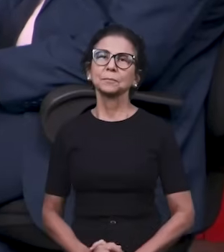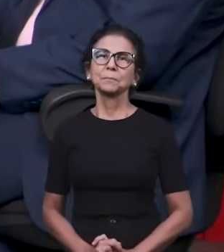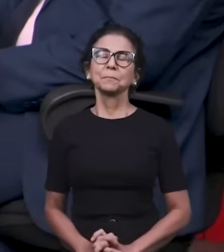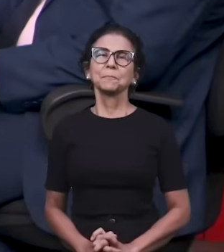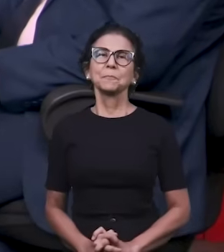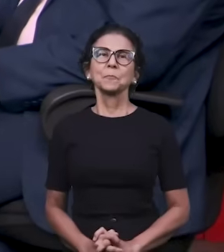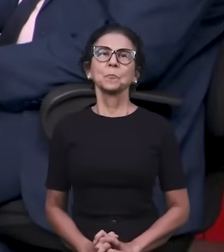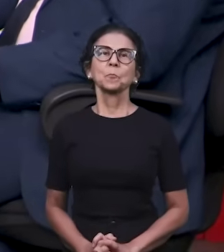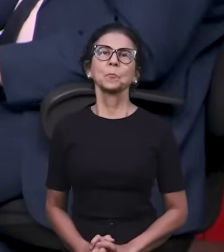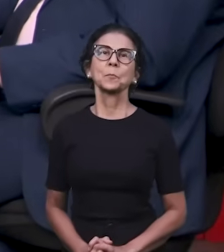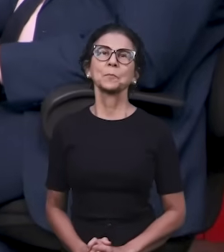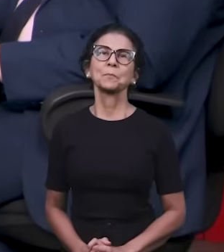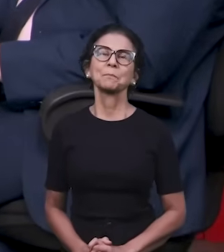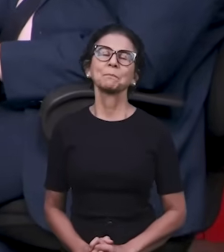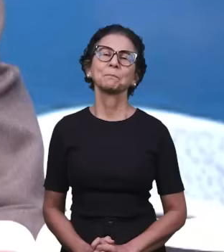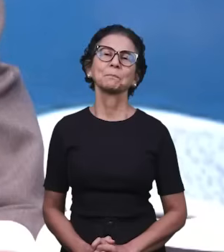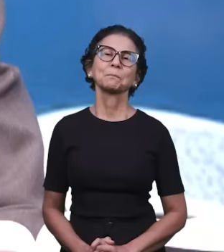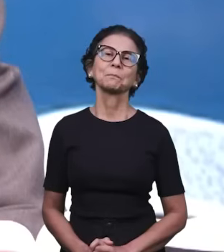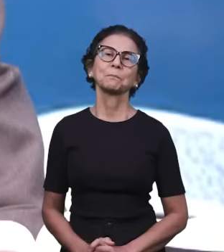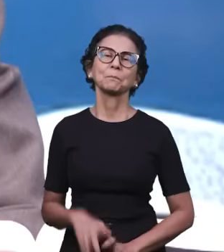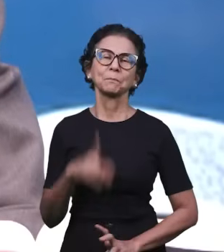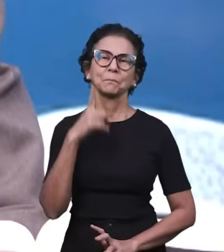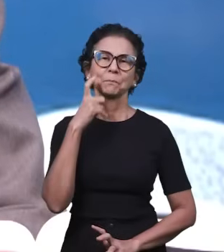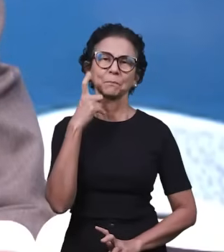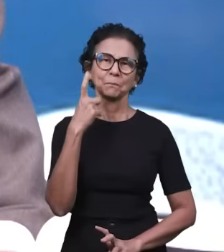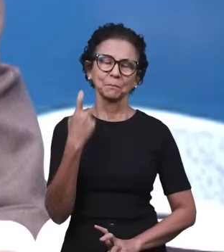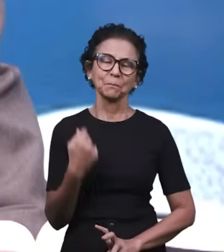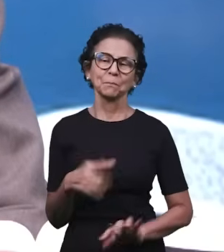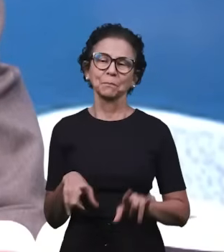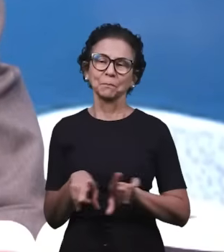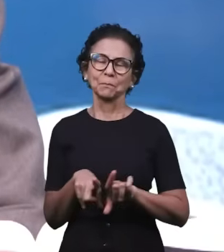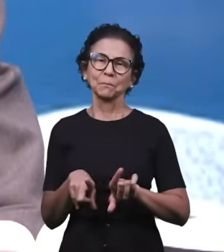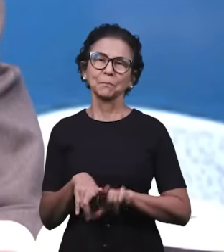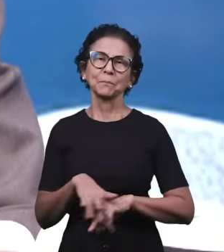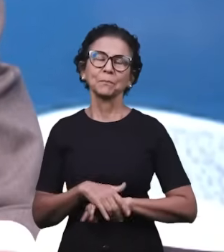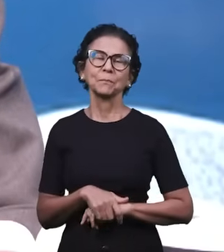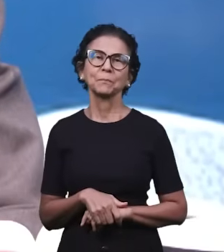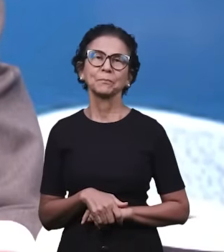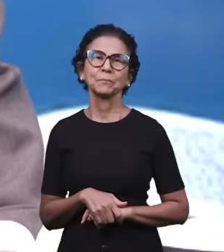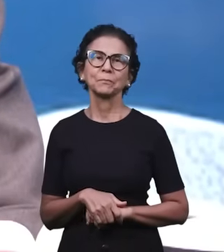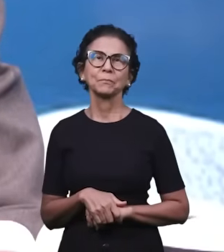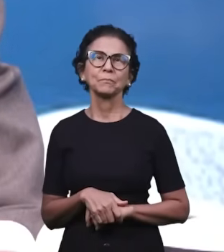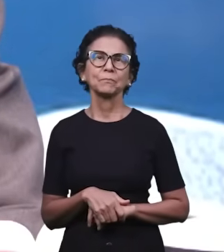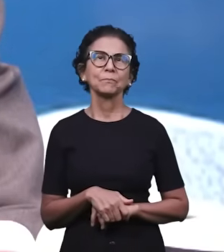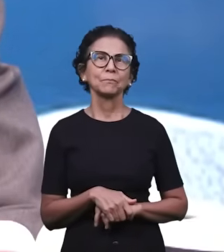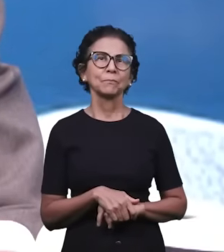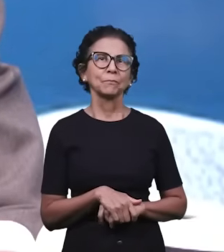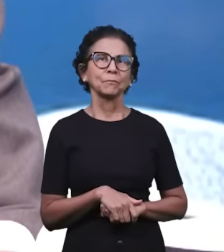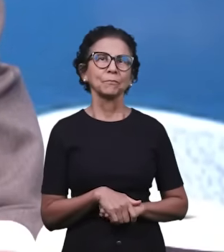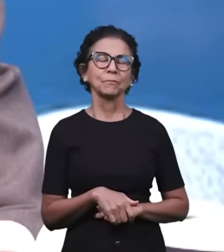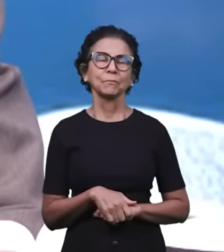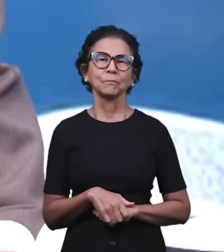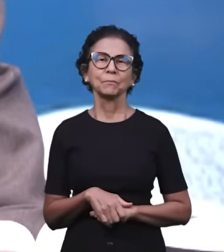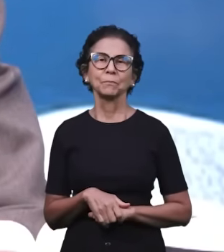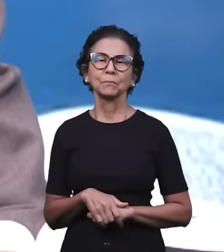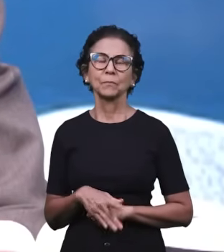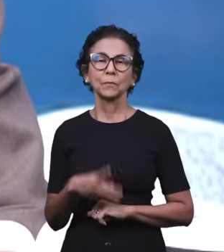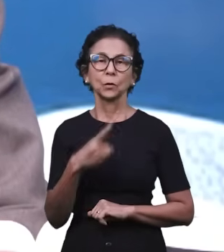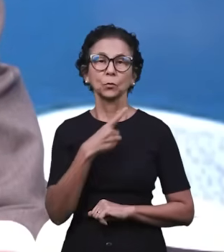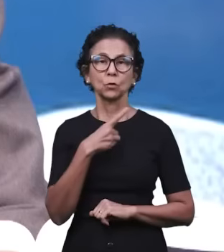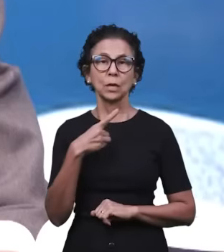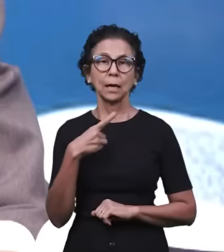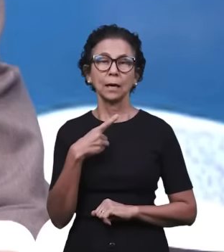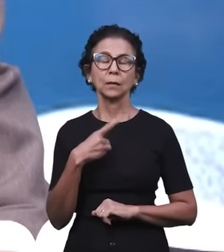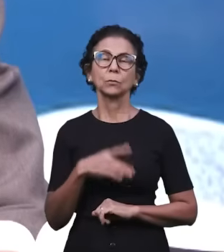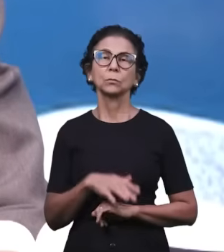o que é interessante também, um aspecto que é muito bom a gente abordar, é que a unção do diaconato é